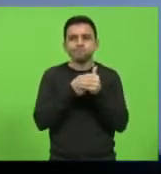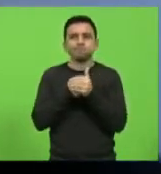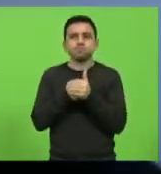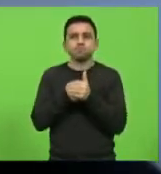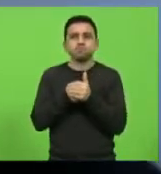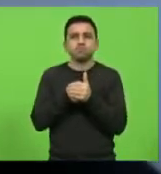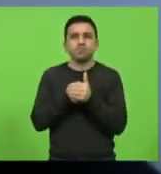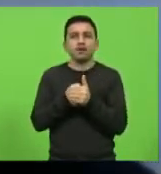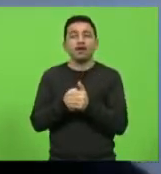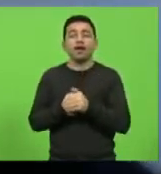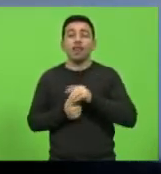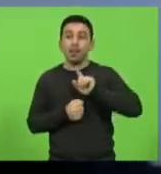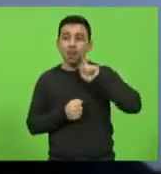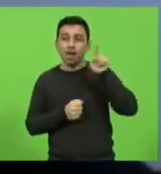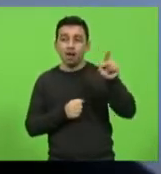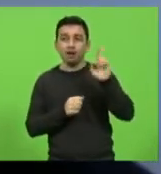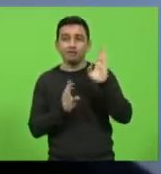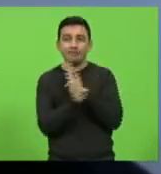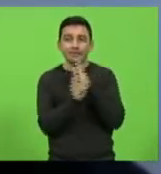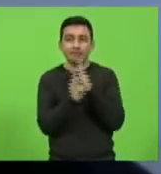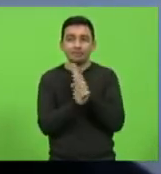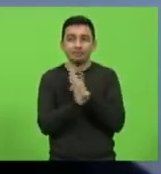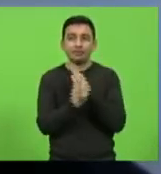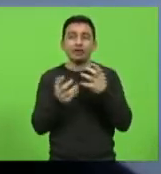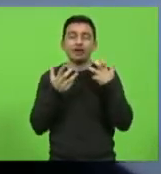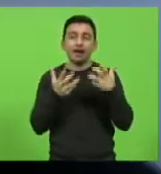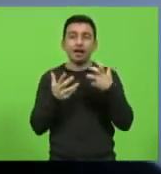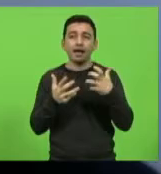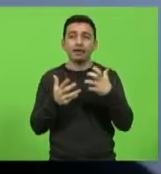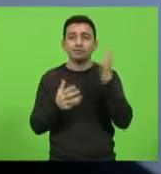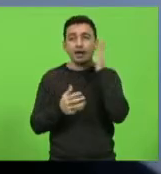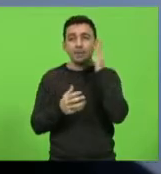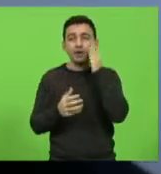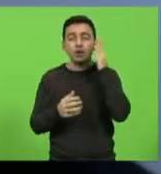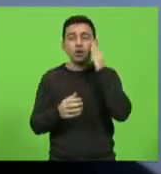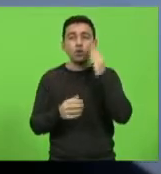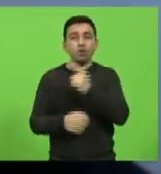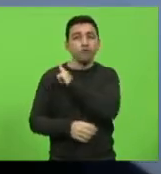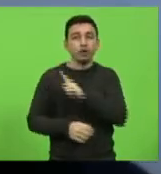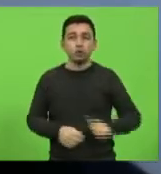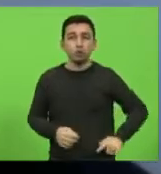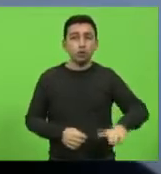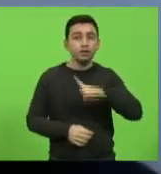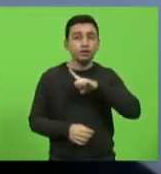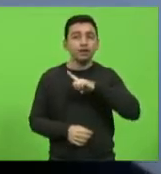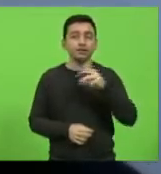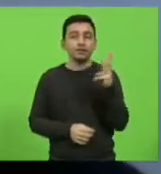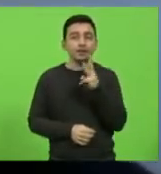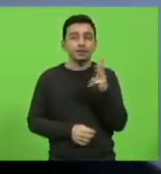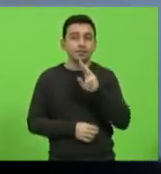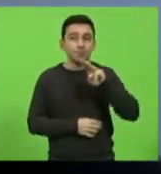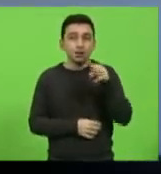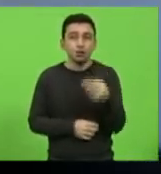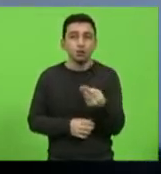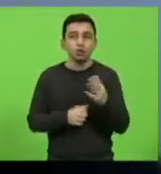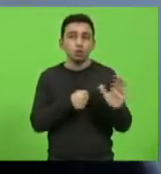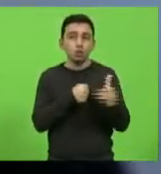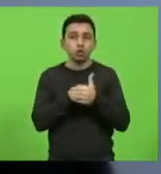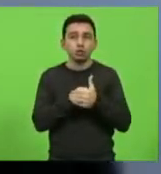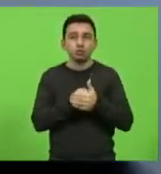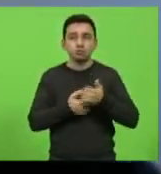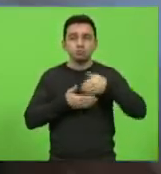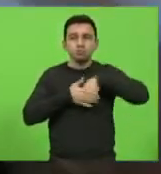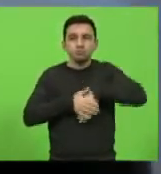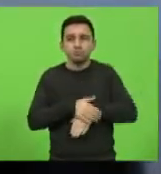que aquela investigação buscava se o governador detinha 33 milhões escondidos em suas roupas